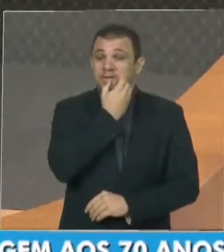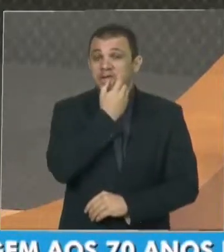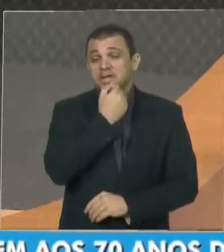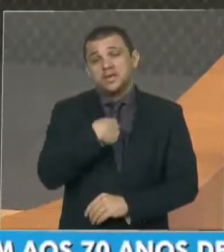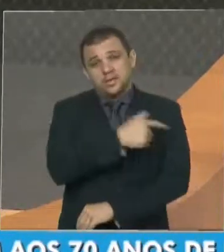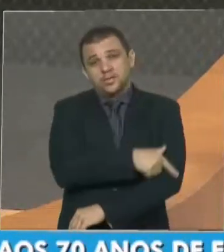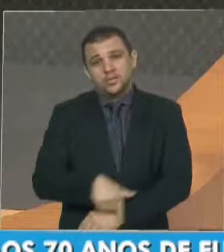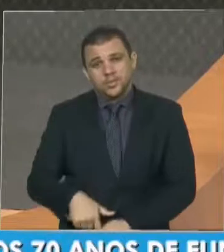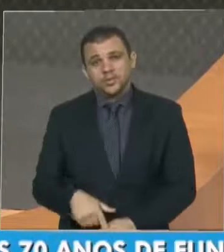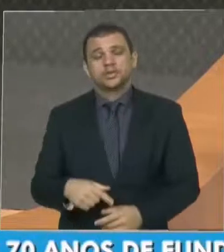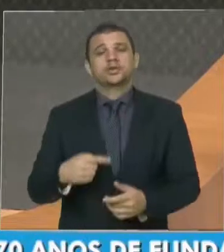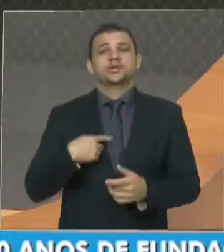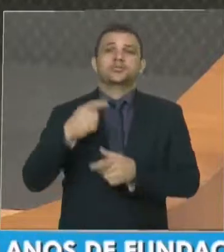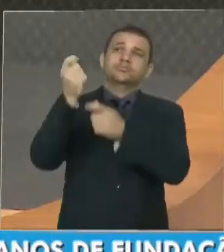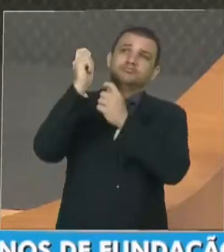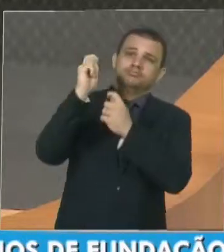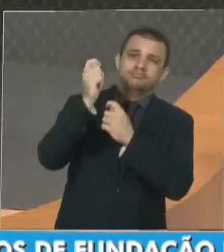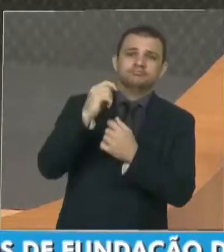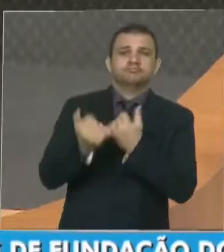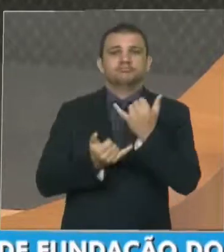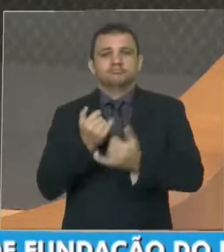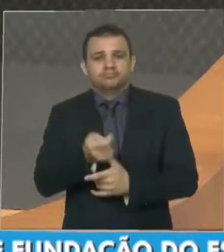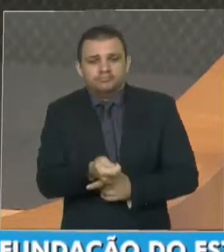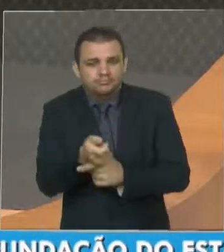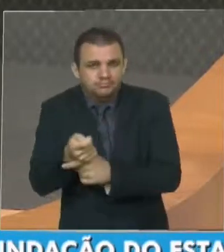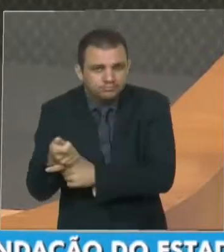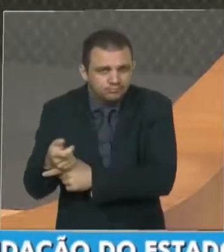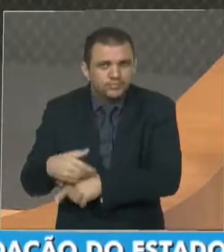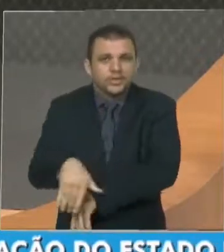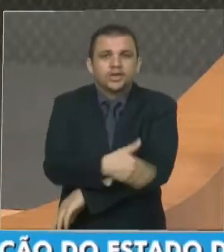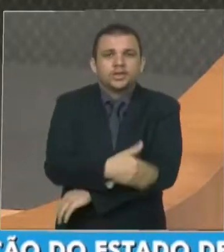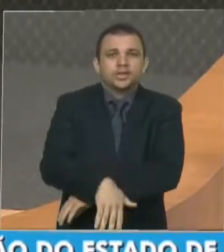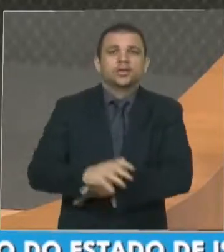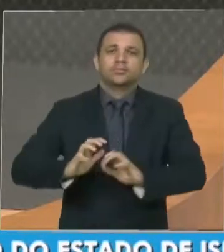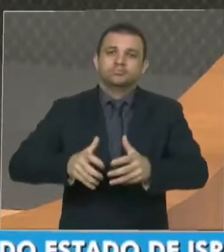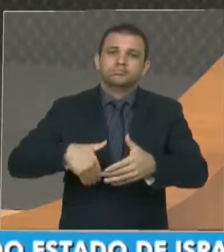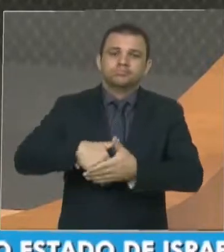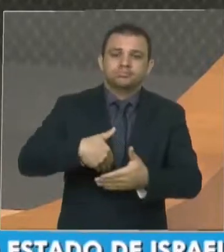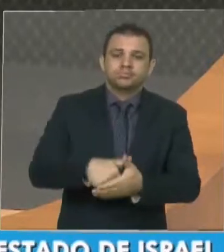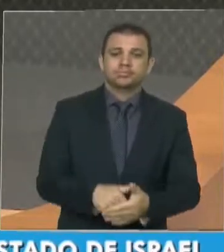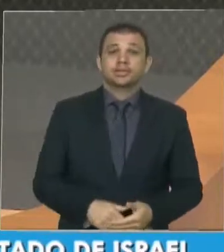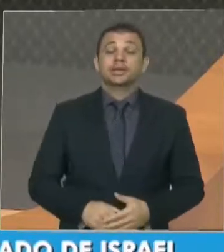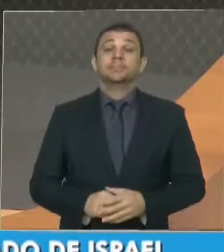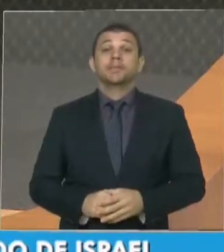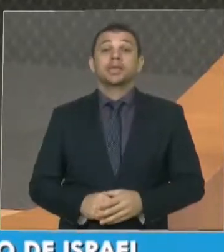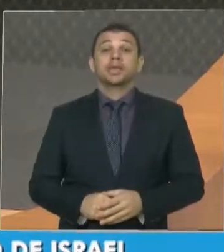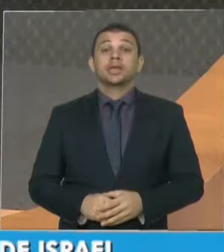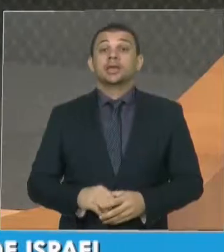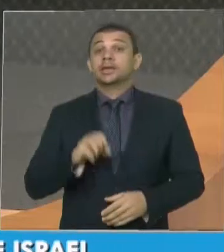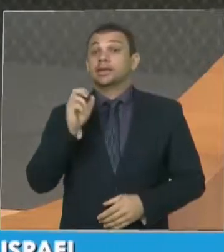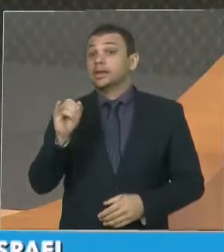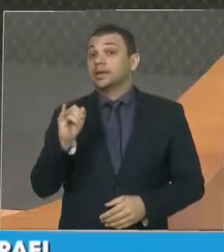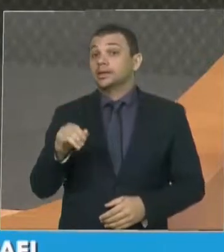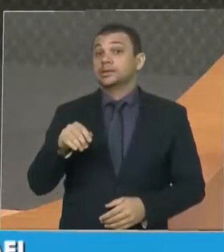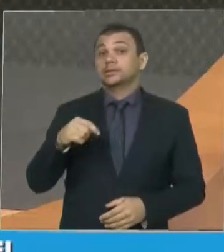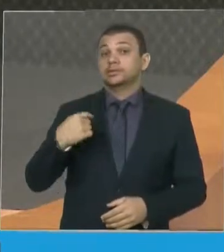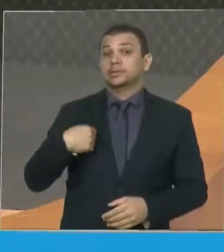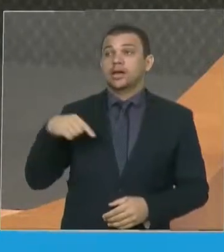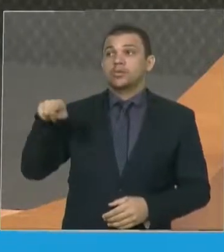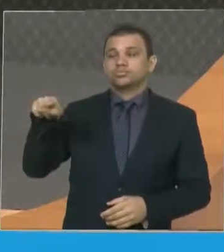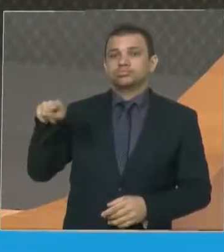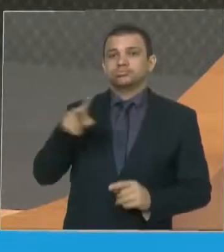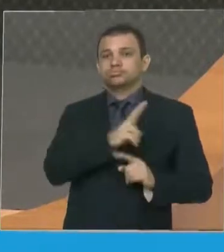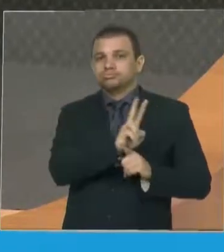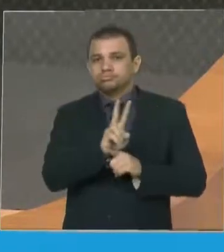rua. E quando o sentinela da hora do Mato Quartel dava o vacilo, eu pulava e pegava o caju e voltava o caju